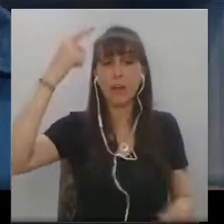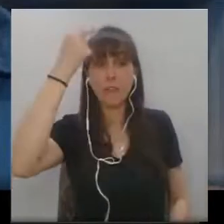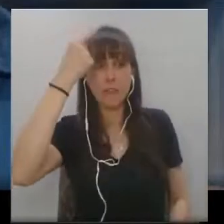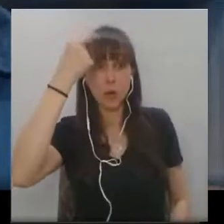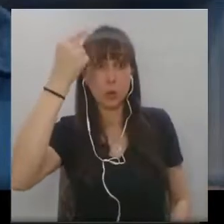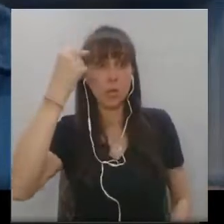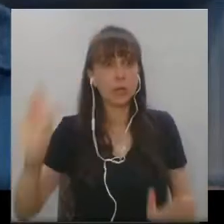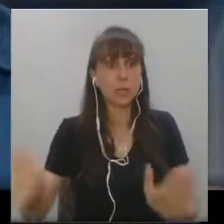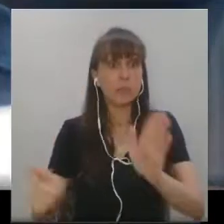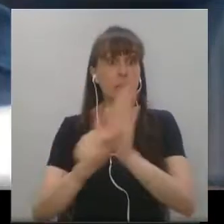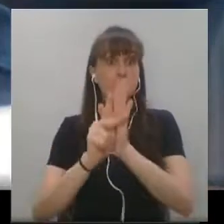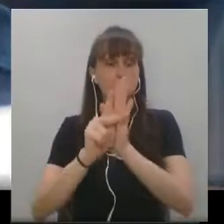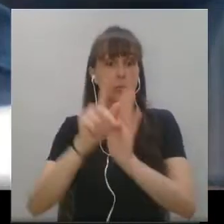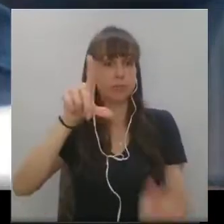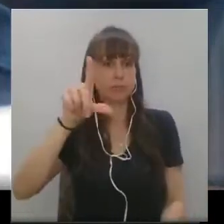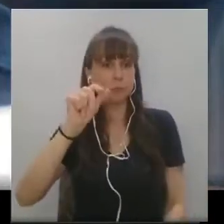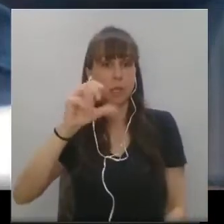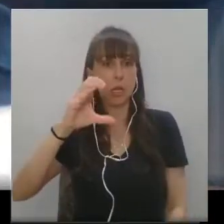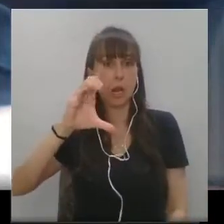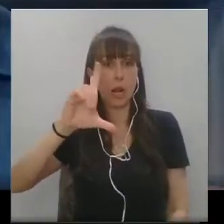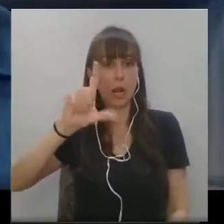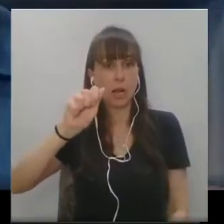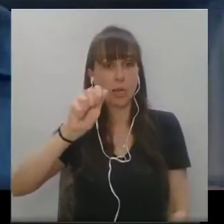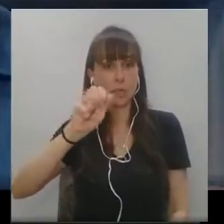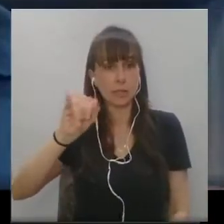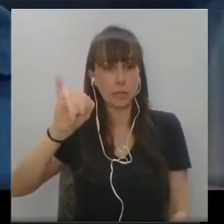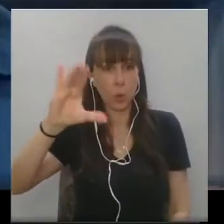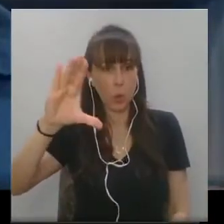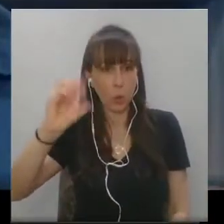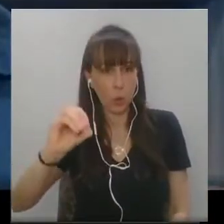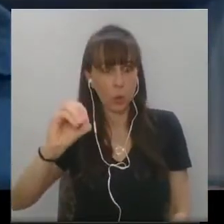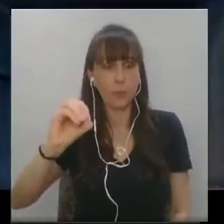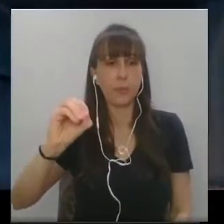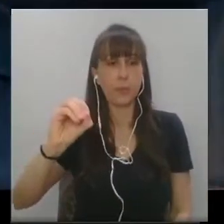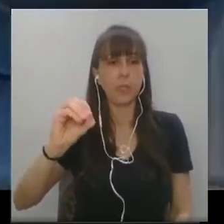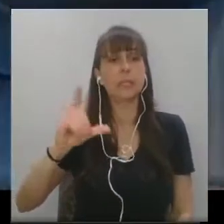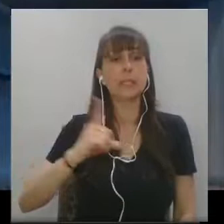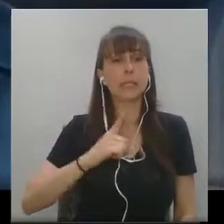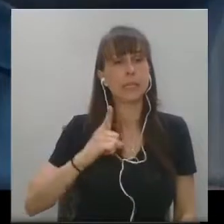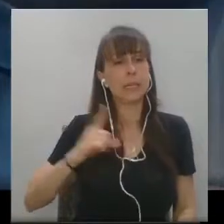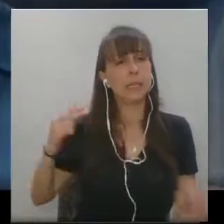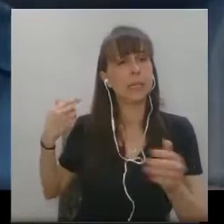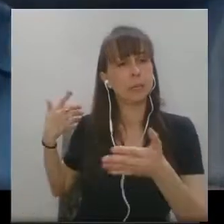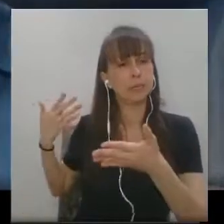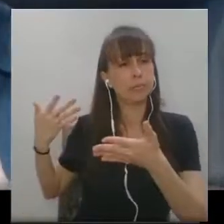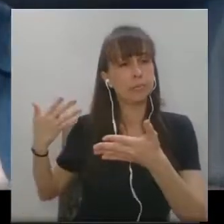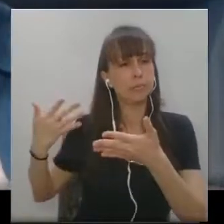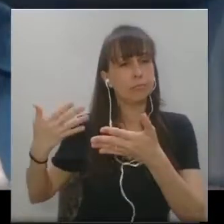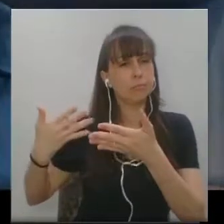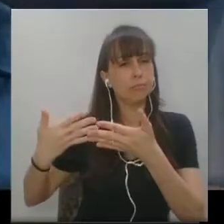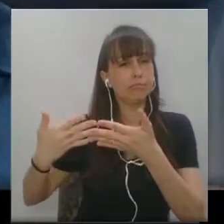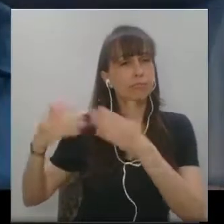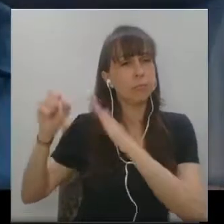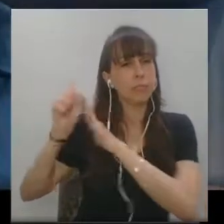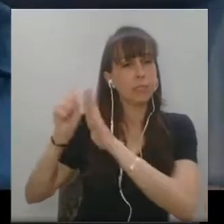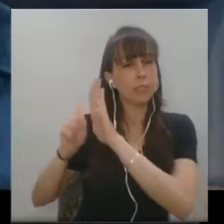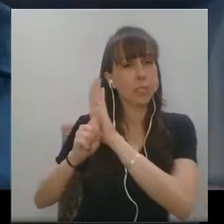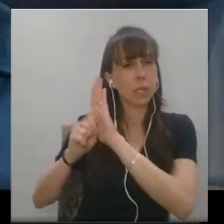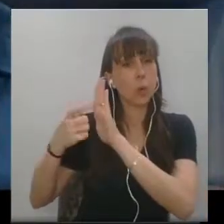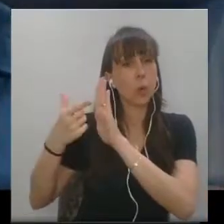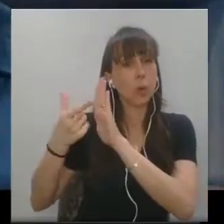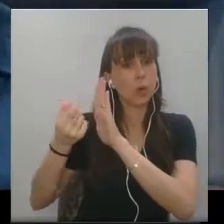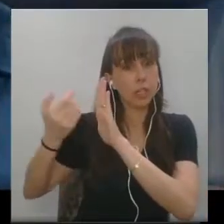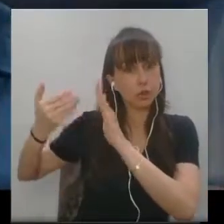obras clássicas. Verificando todas essas listas universitárias desde o início do século, do século XX